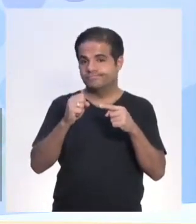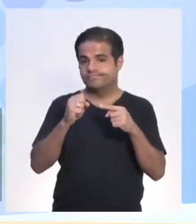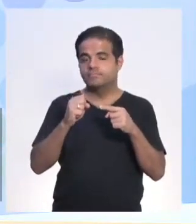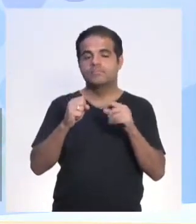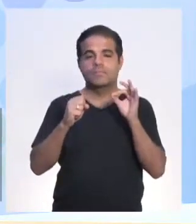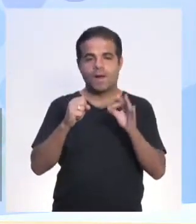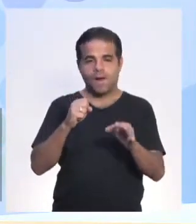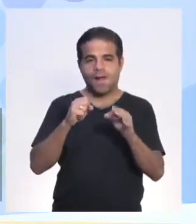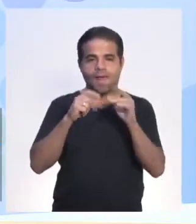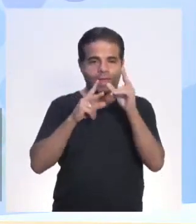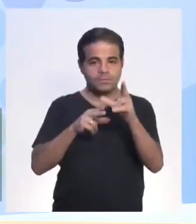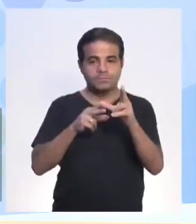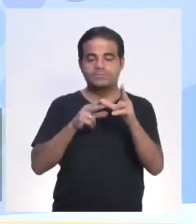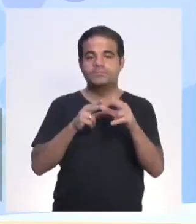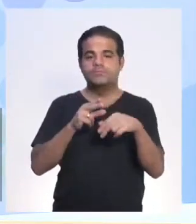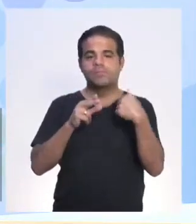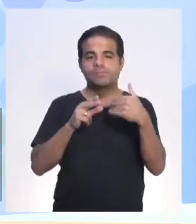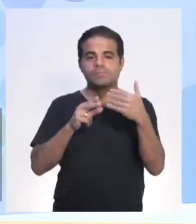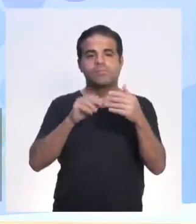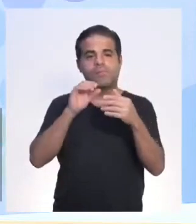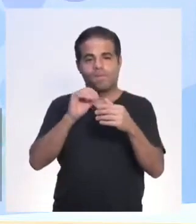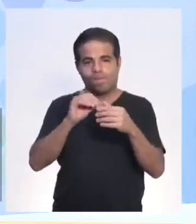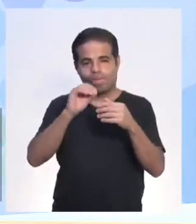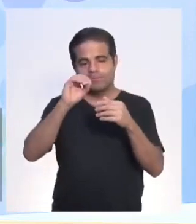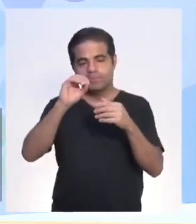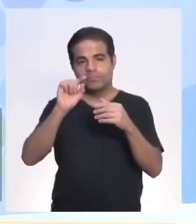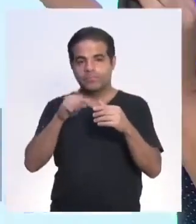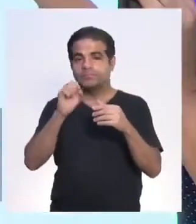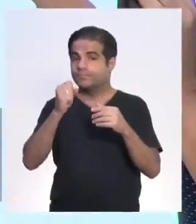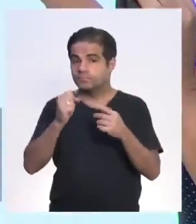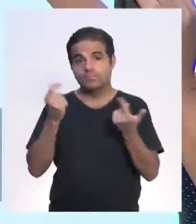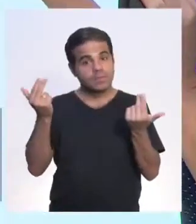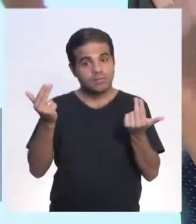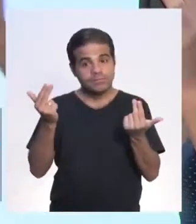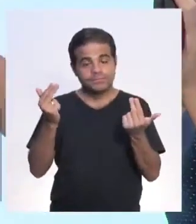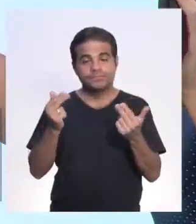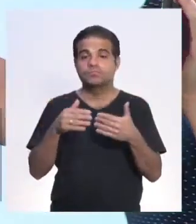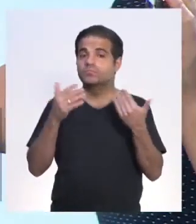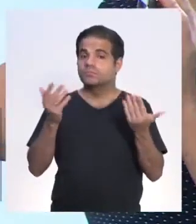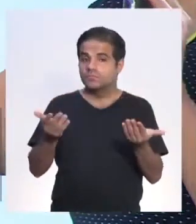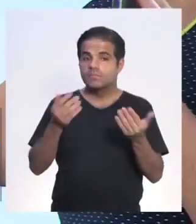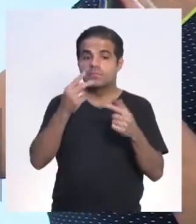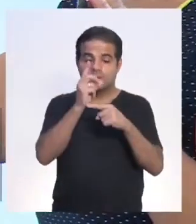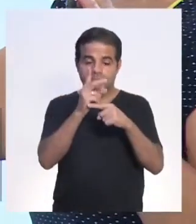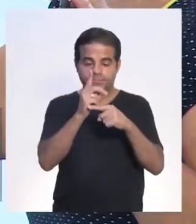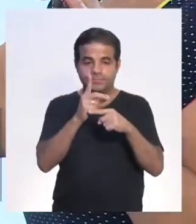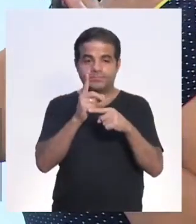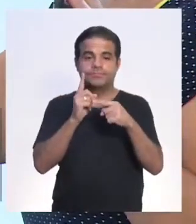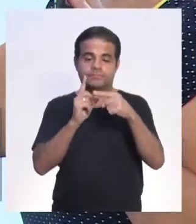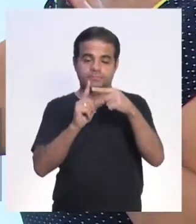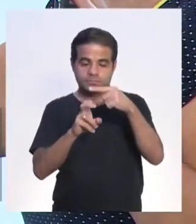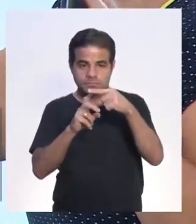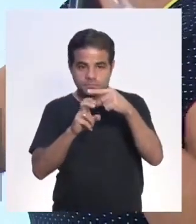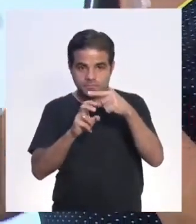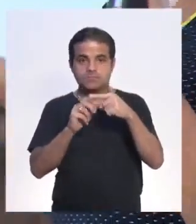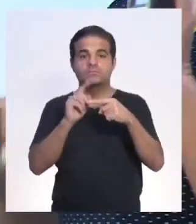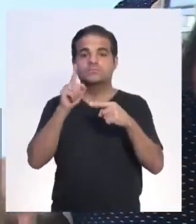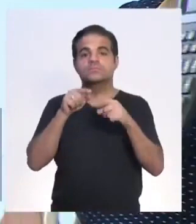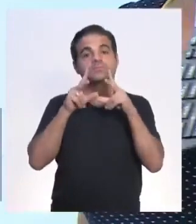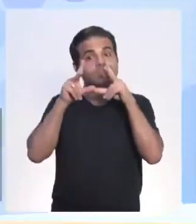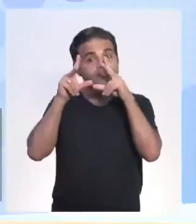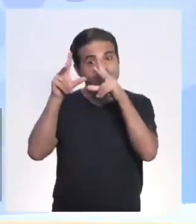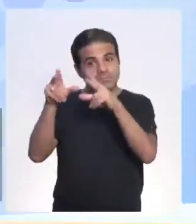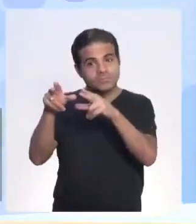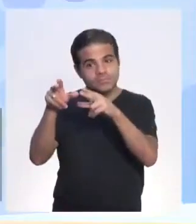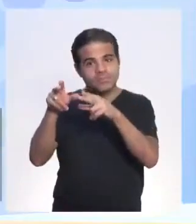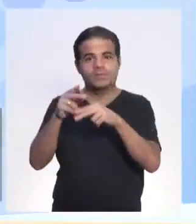é igual a 0,8. Portanto, 12 quinzeavos é